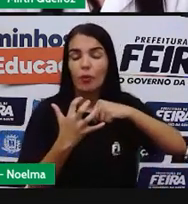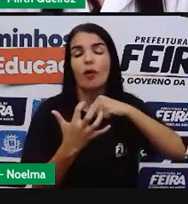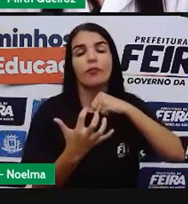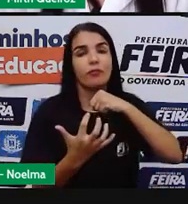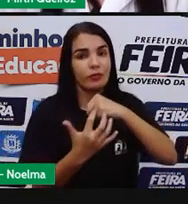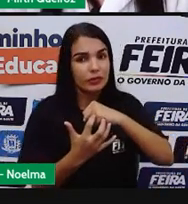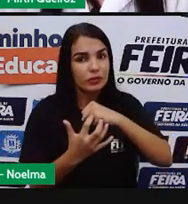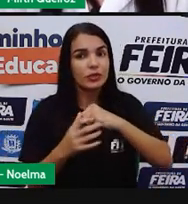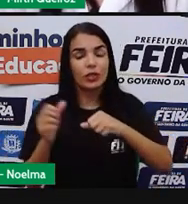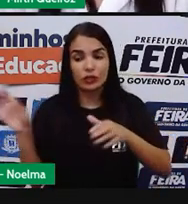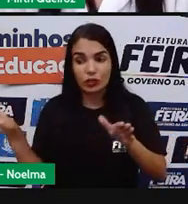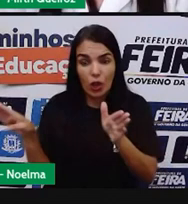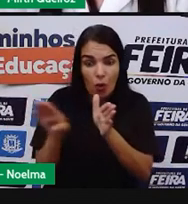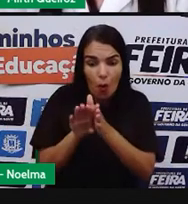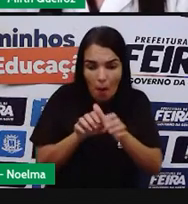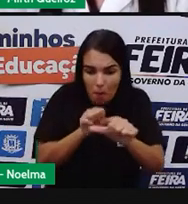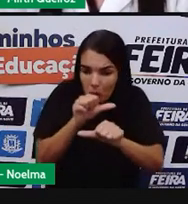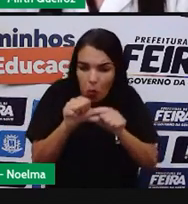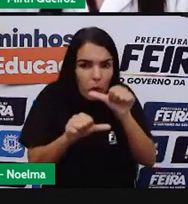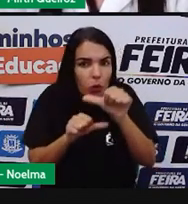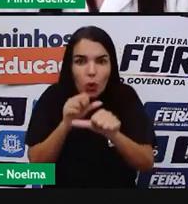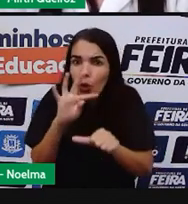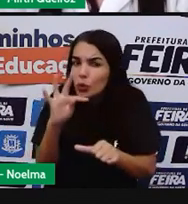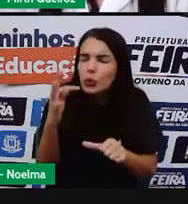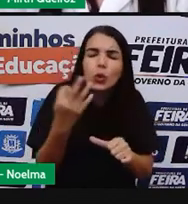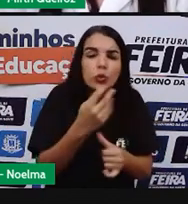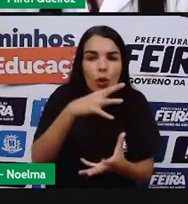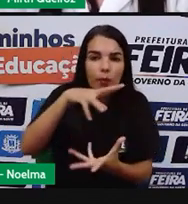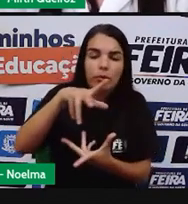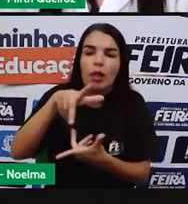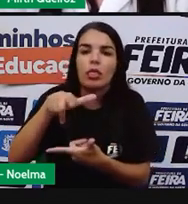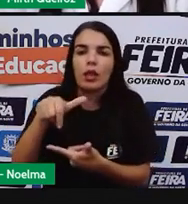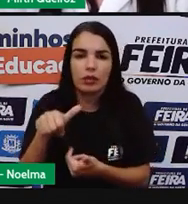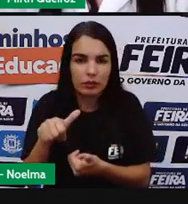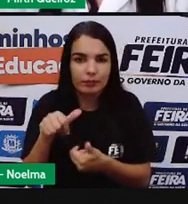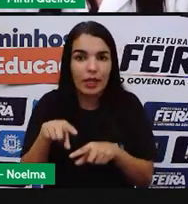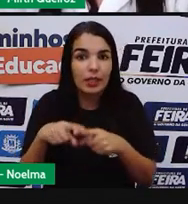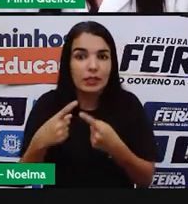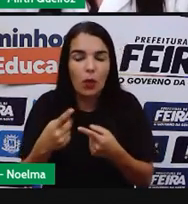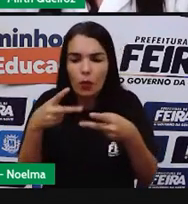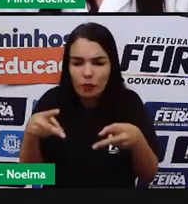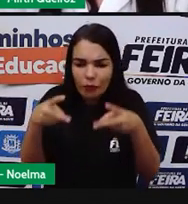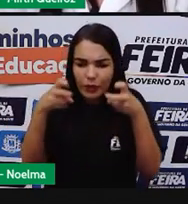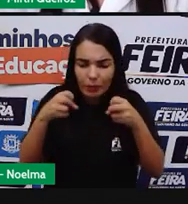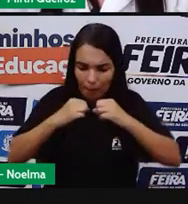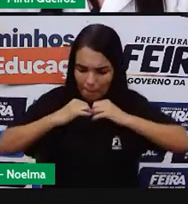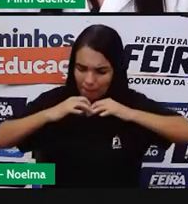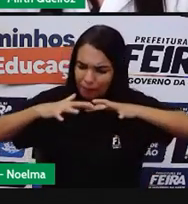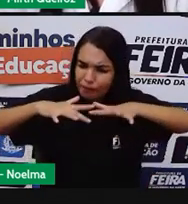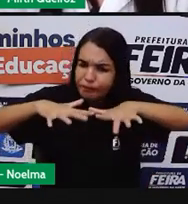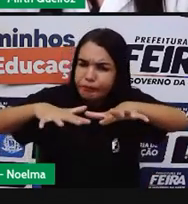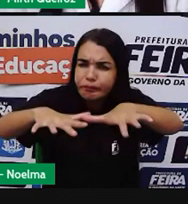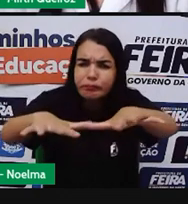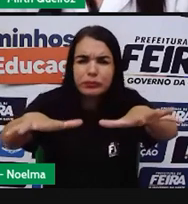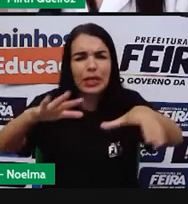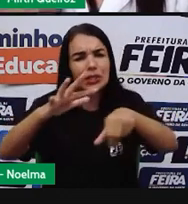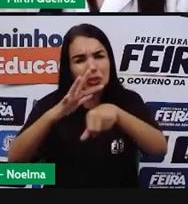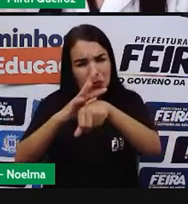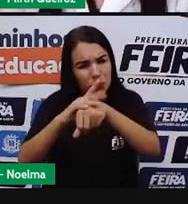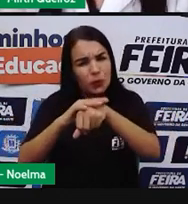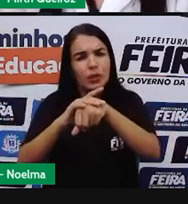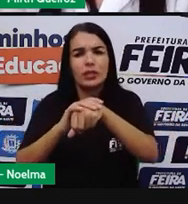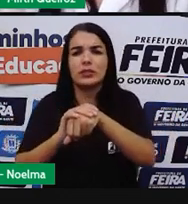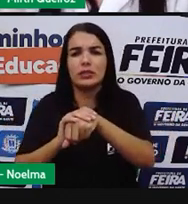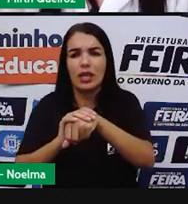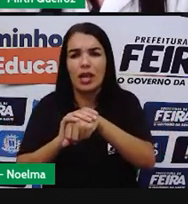o contexto e a dinâmica do planeta. E aí, quando a gente vê essa pandemia, né? A gente vê tantas